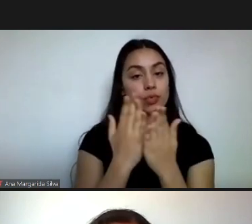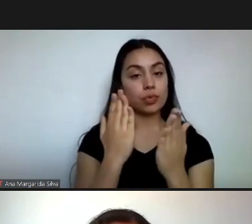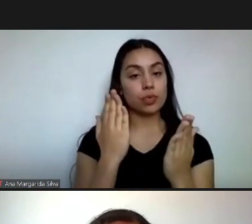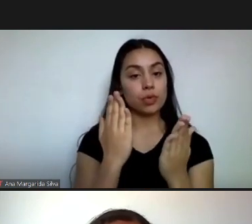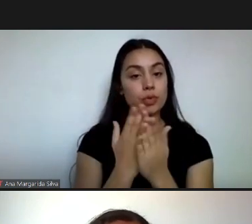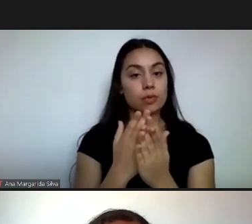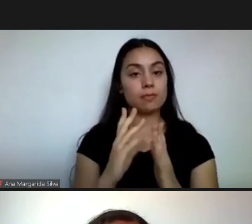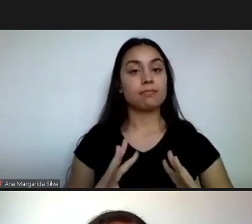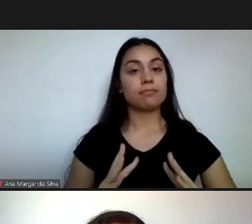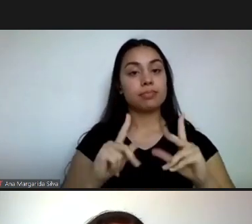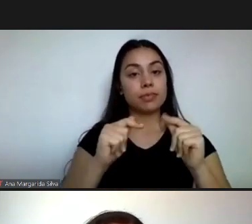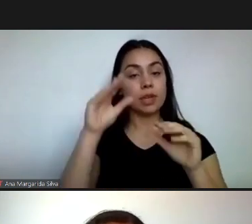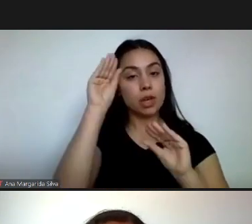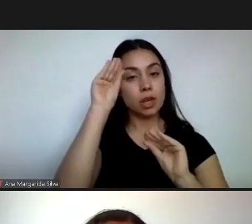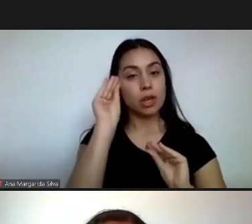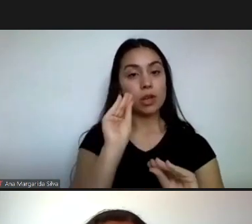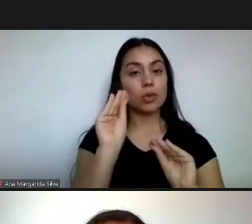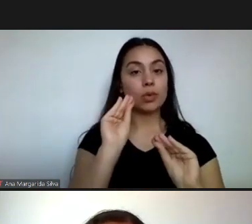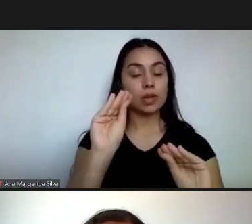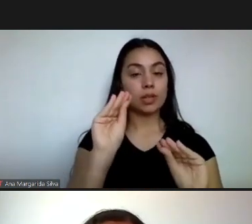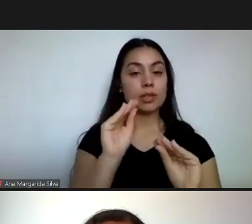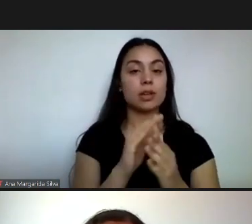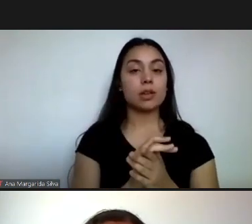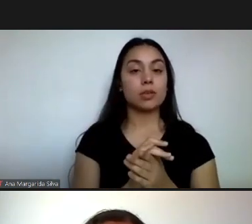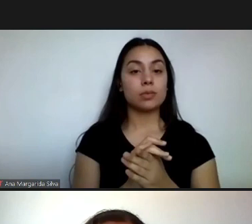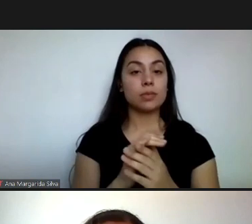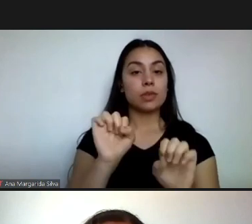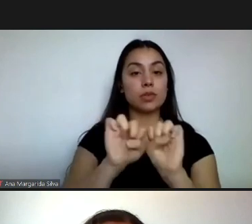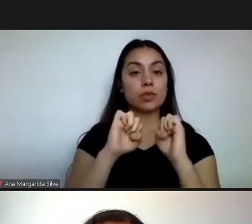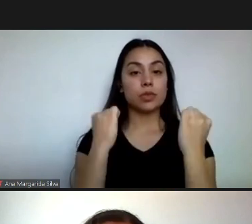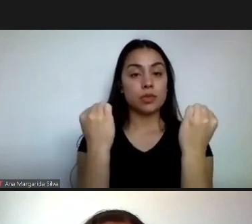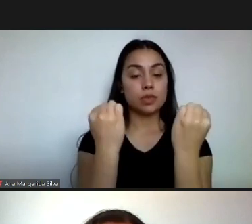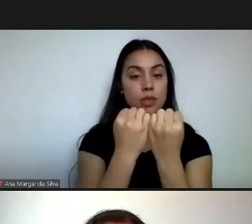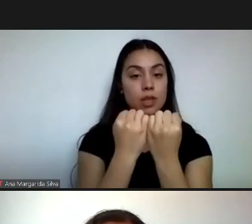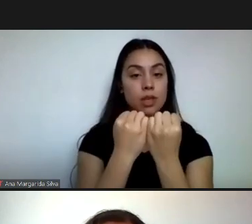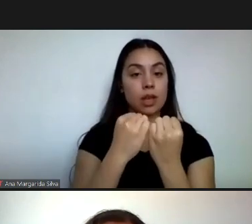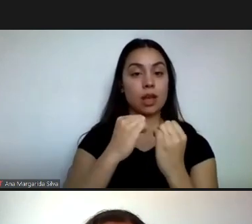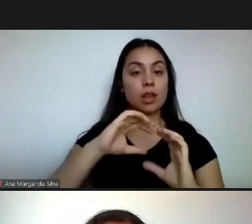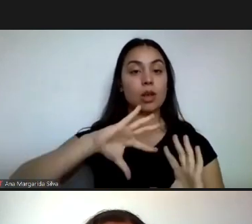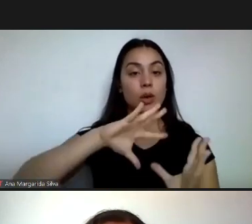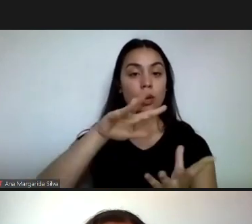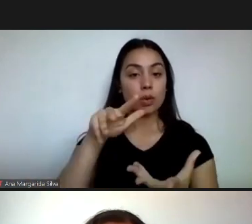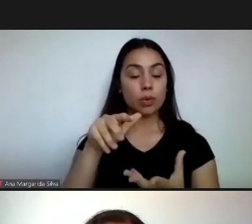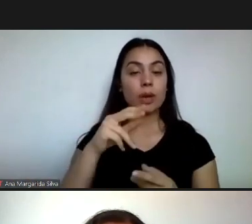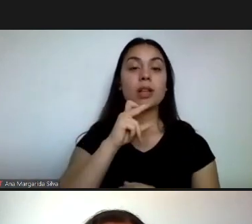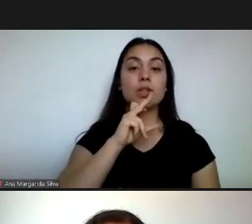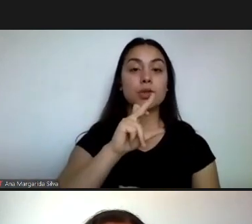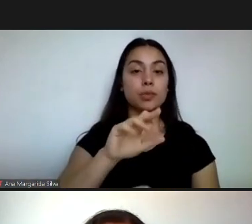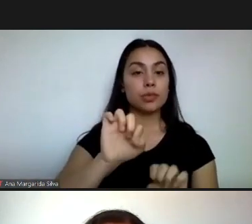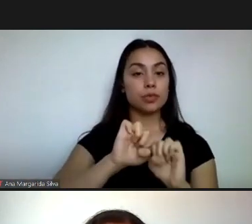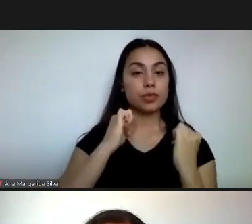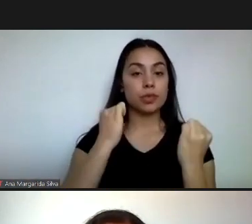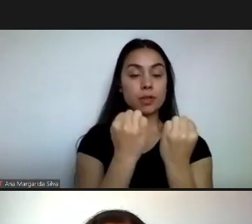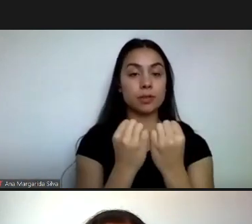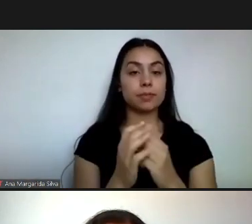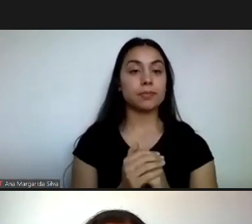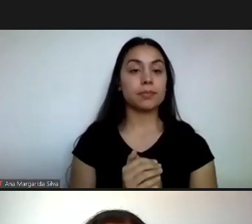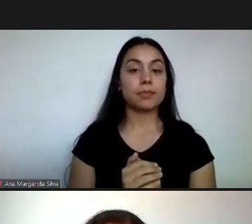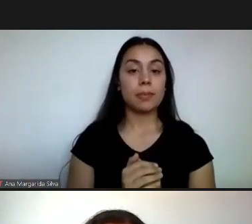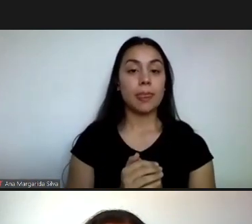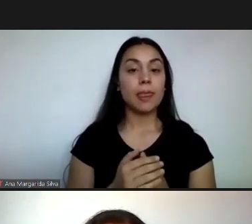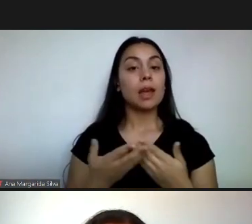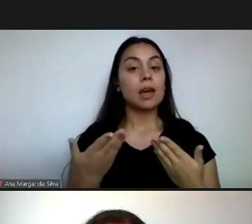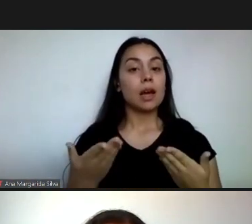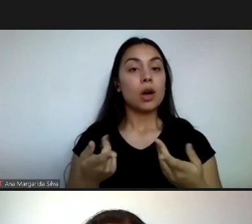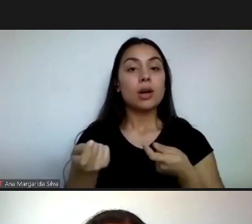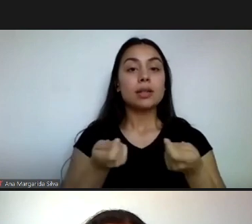Projetos de Educação para a Cidadania Global na Associação PAR Respostas Sociais. E vai moderar o debate a